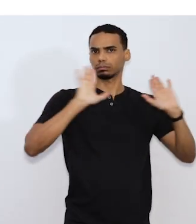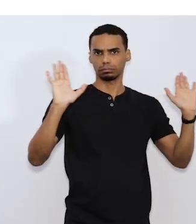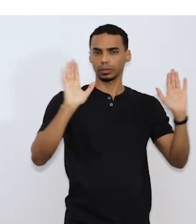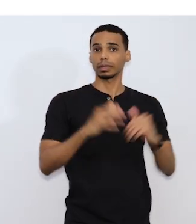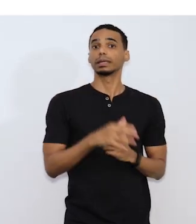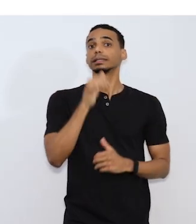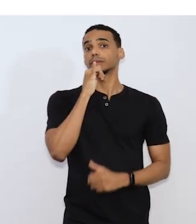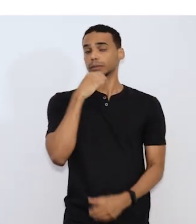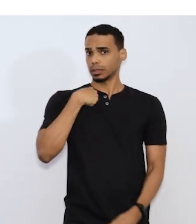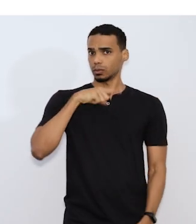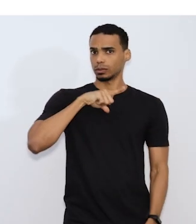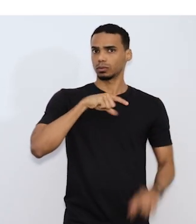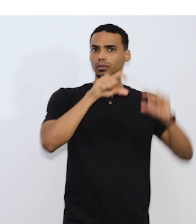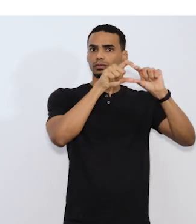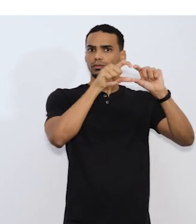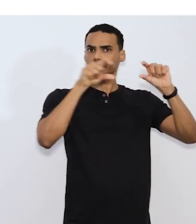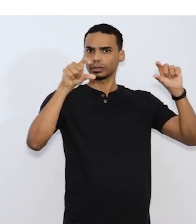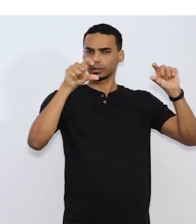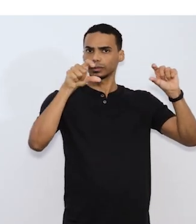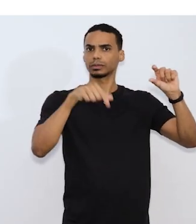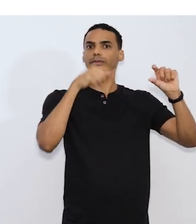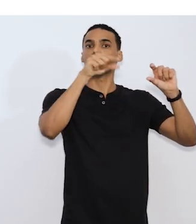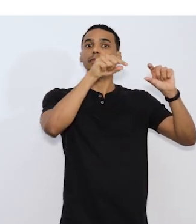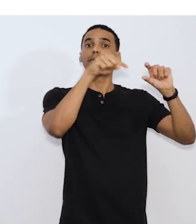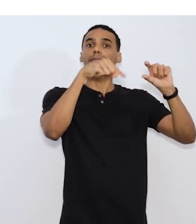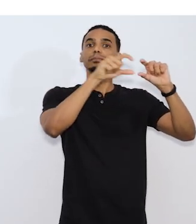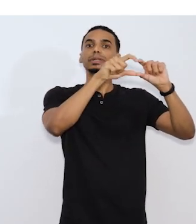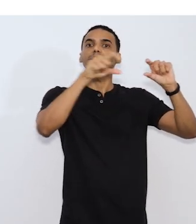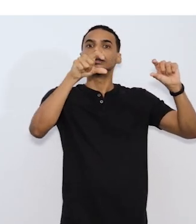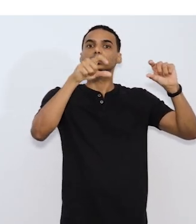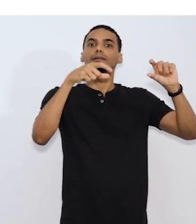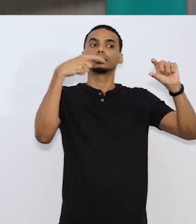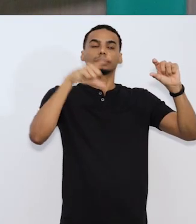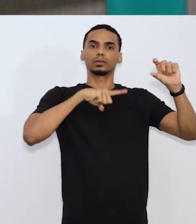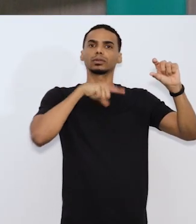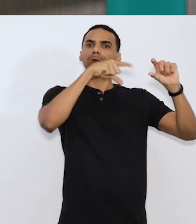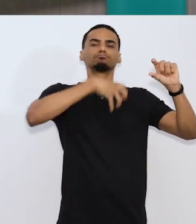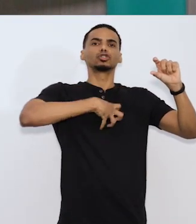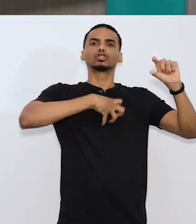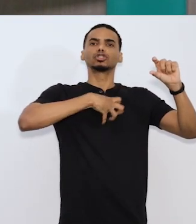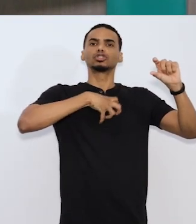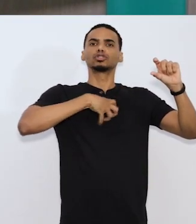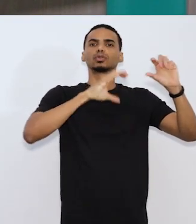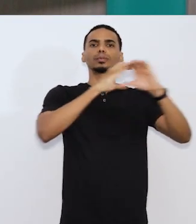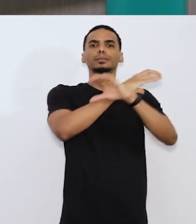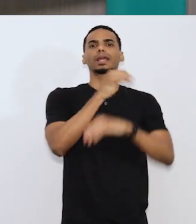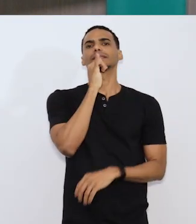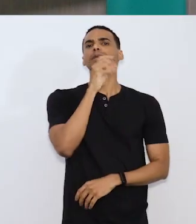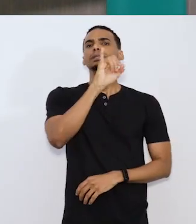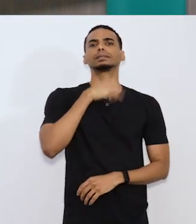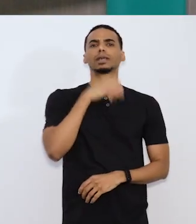que eu tenha uma frase, esse enunciado precisa ter sentido. Se eu colocar, por exemplo,